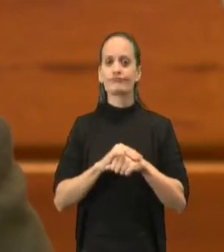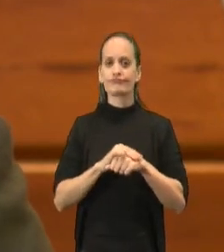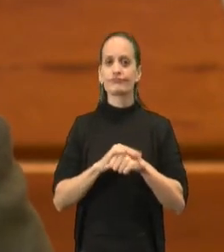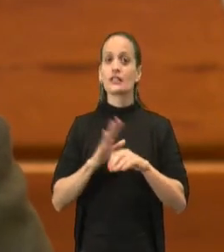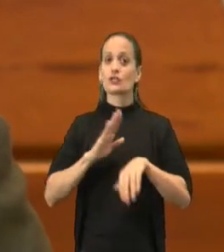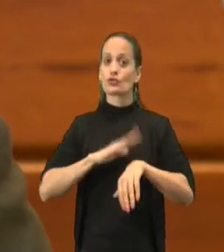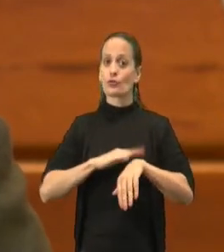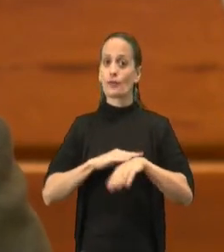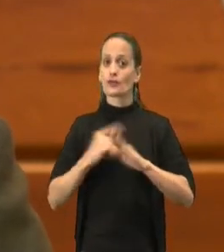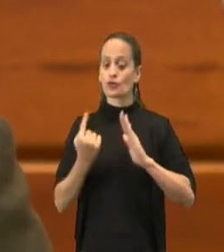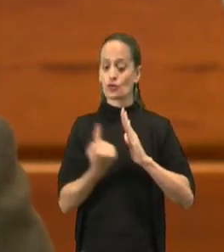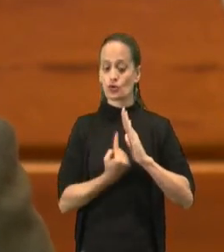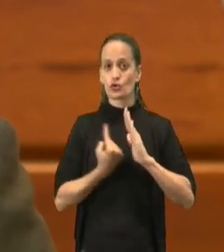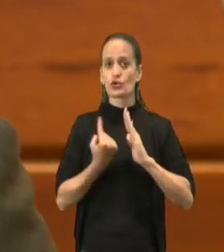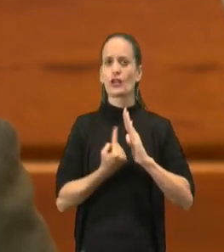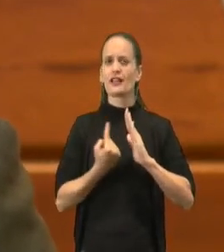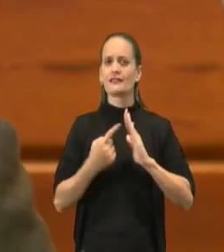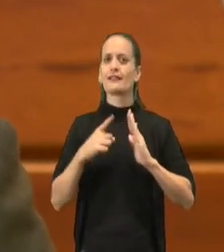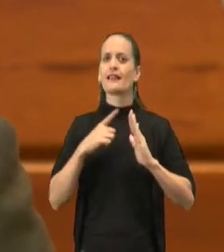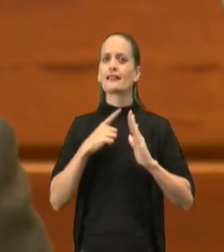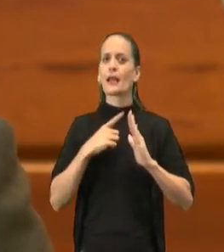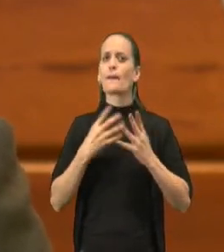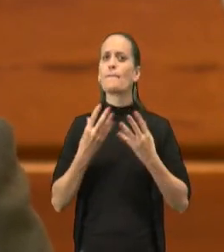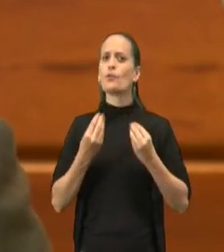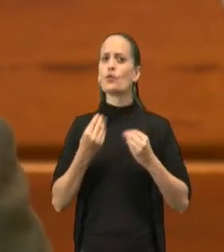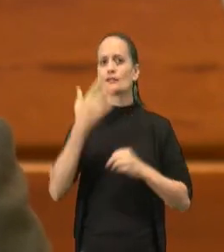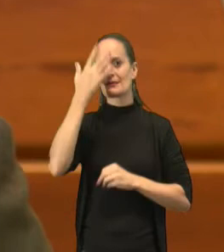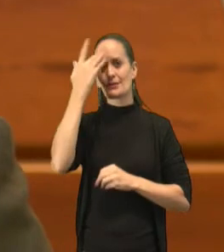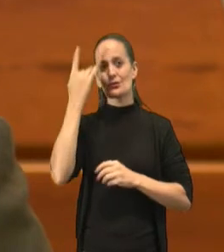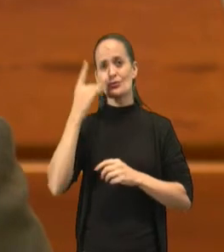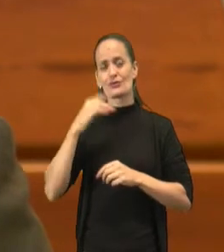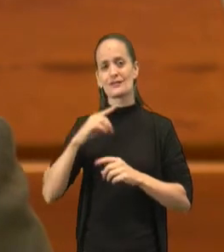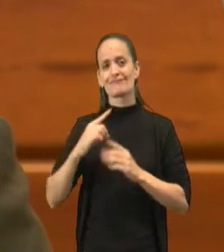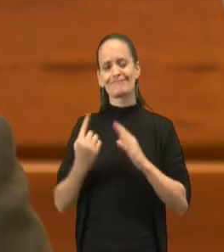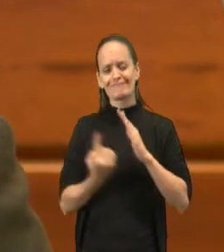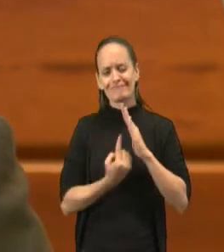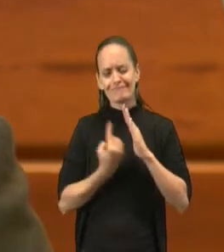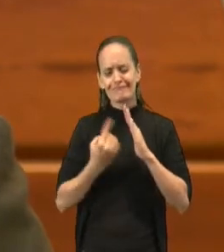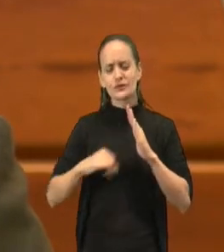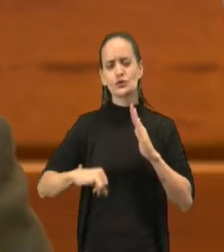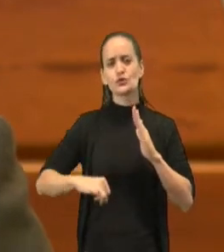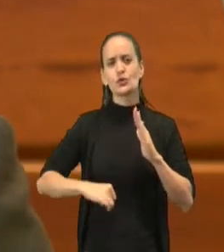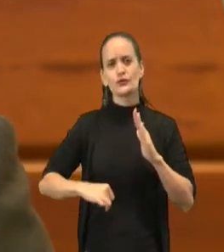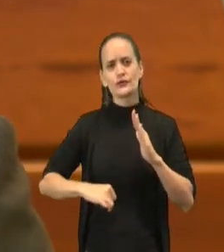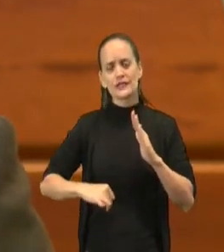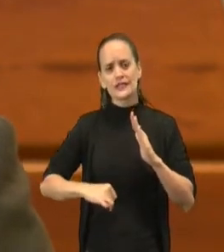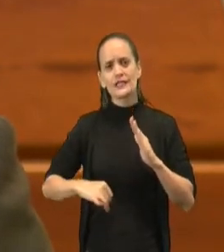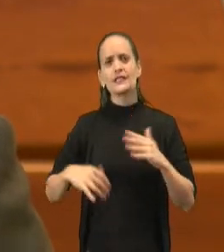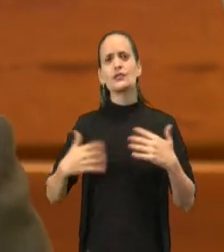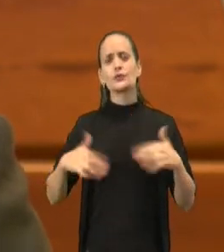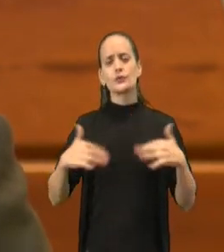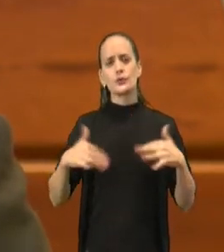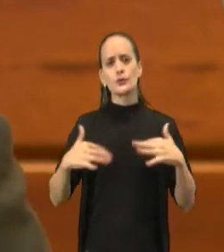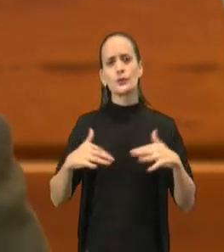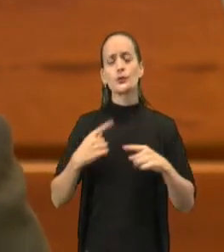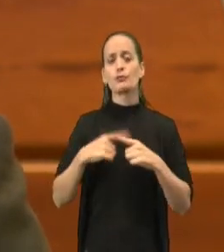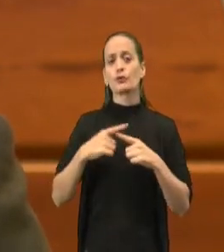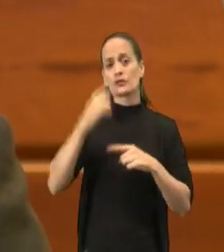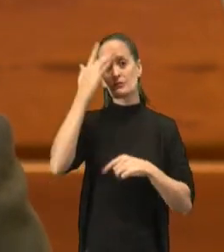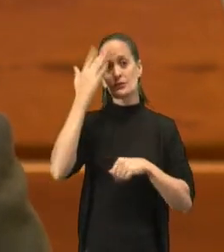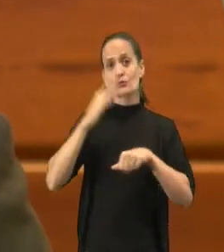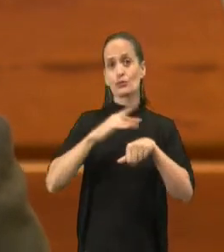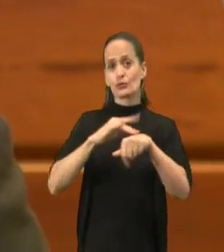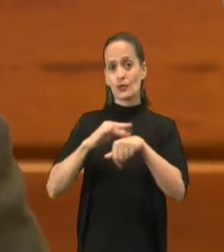isolamento, tem famílias bem mais isoladas, sofrendo ali a dor de um ente querido,